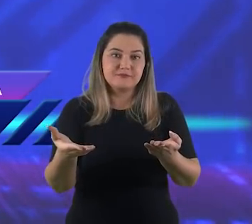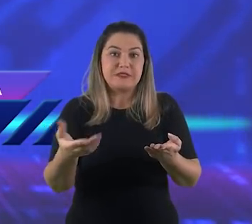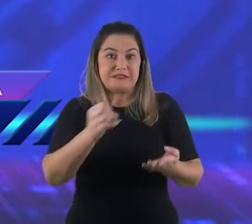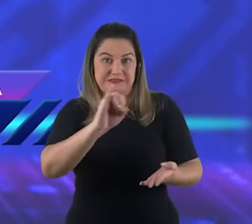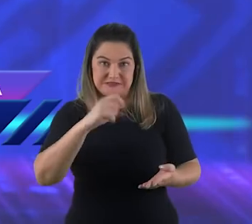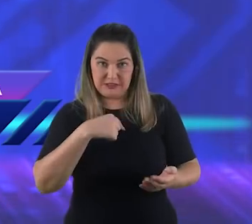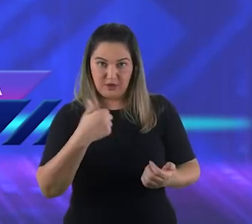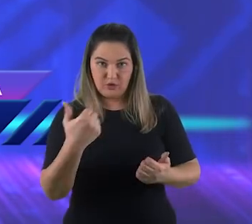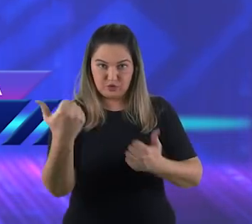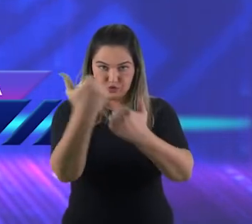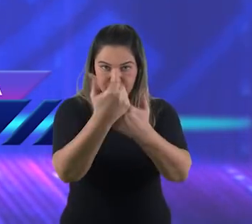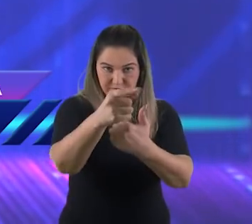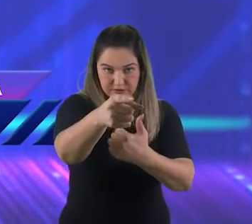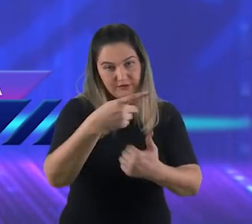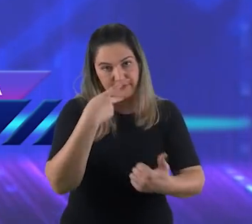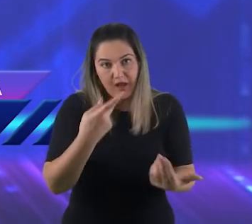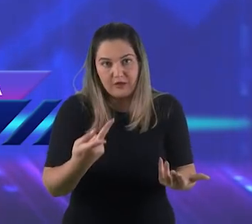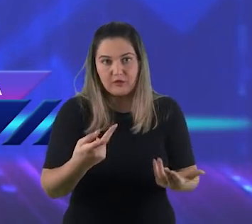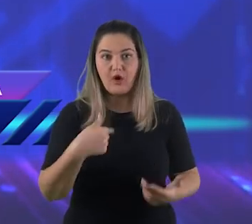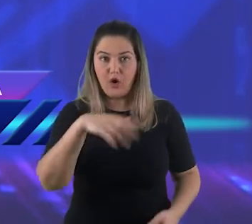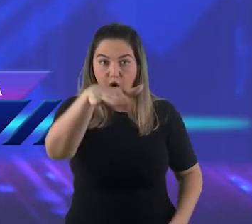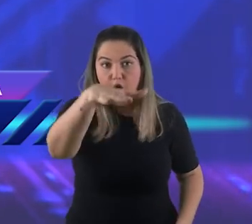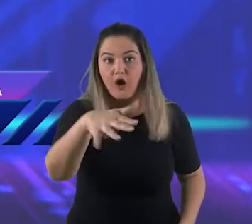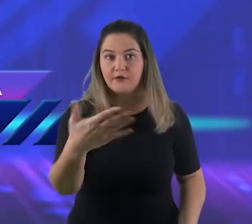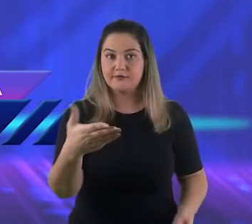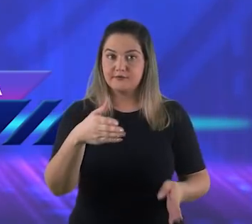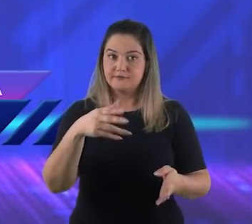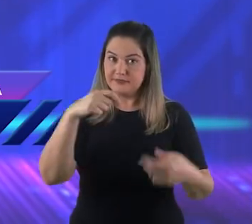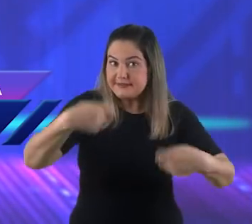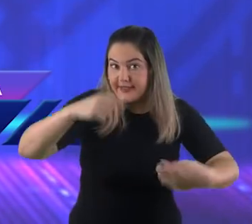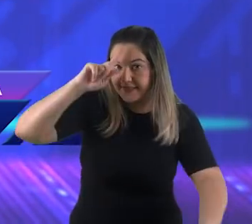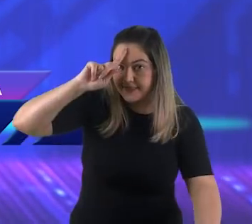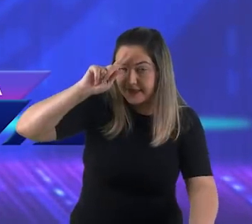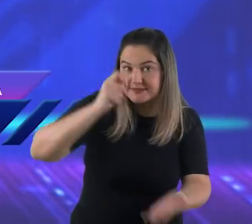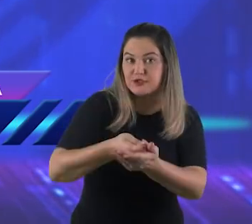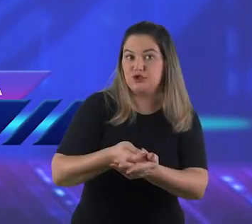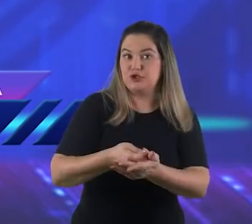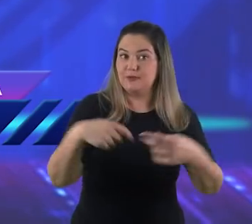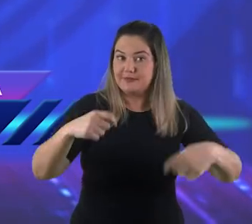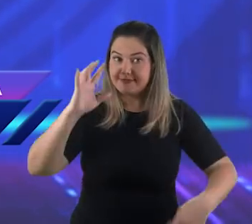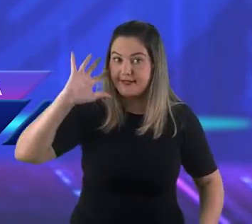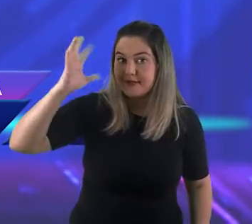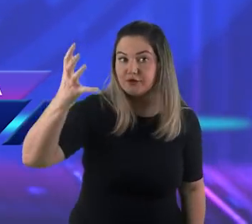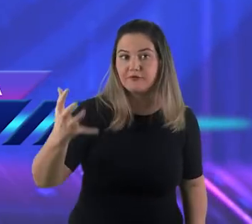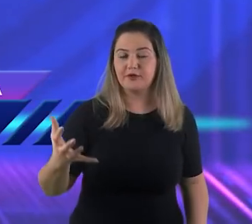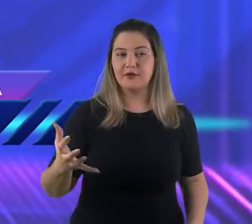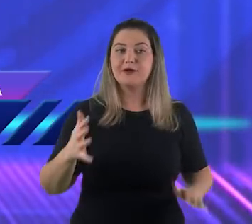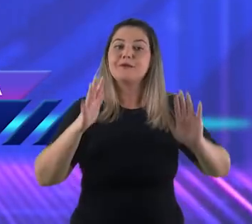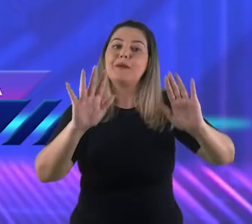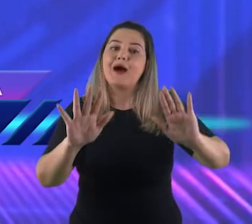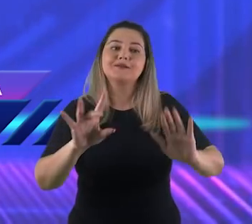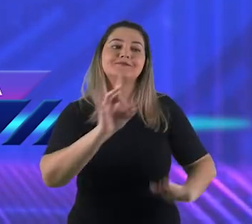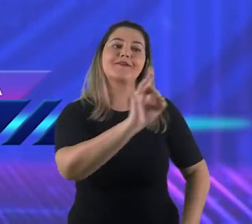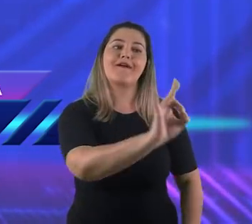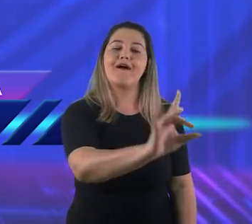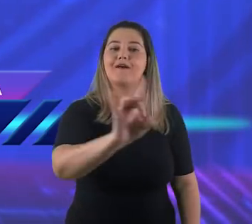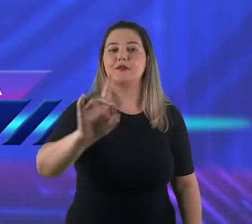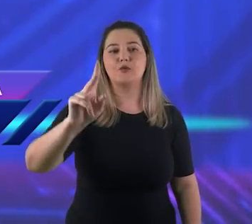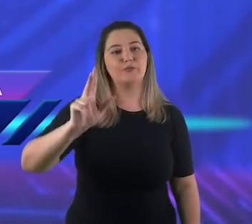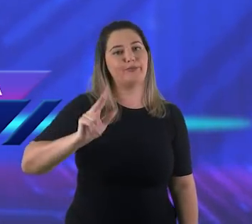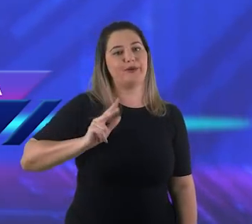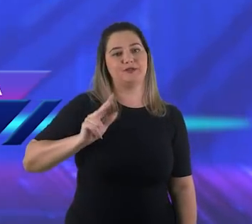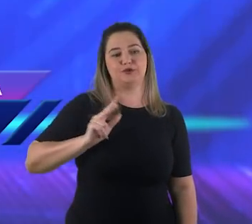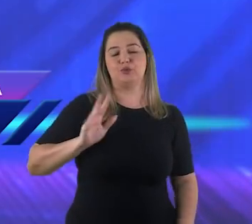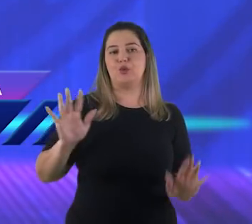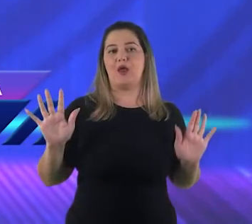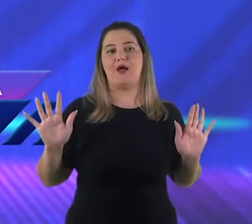Facilmente, sem nenhuma dificuldade. Mas como não posso me decidir por alguém, apenas as pessoas podem se decidir por elas